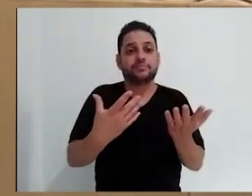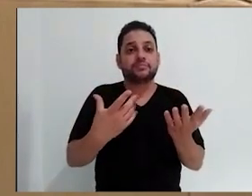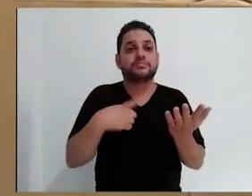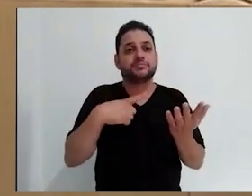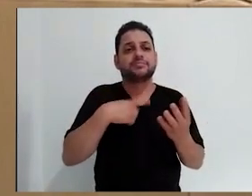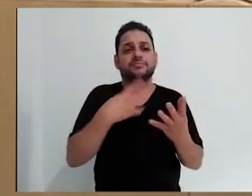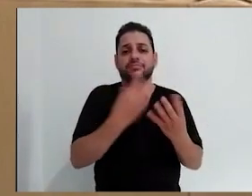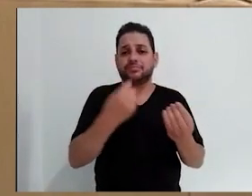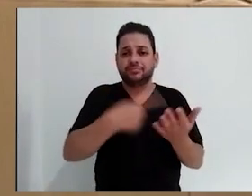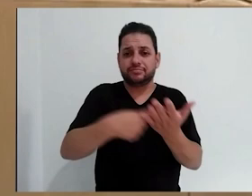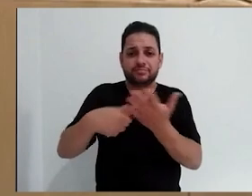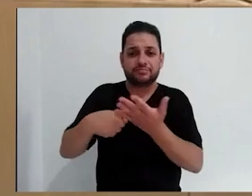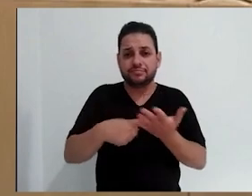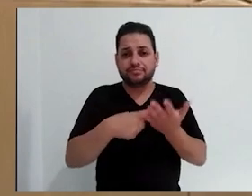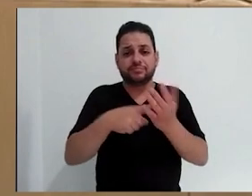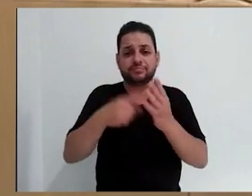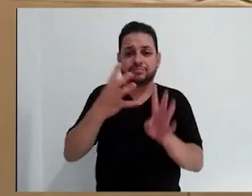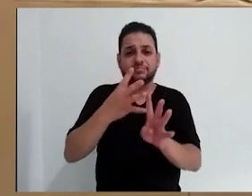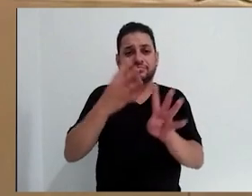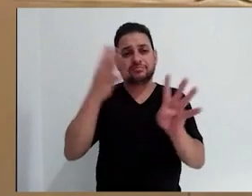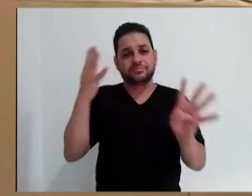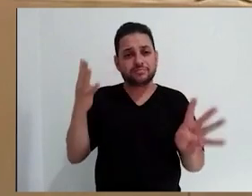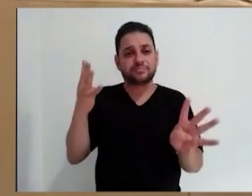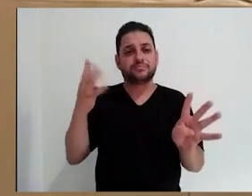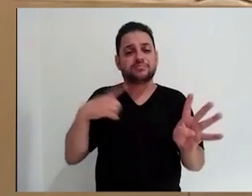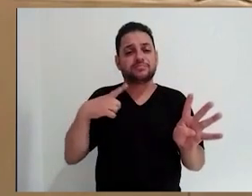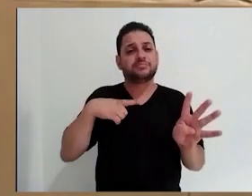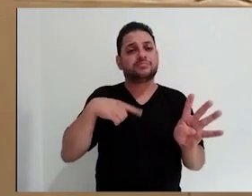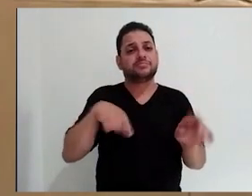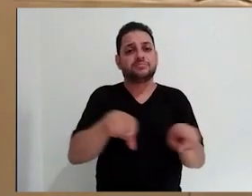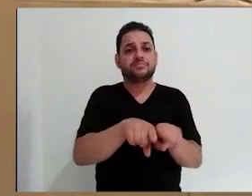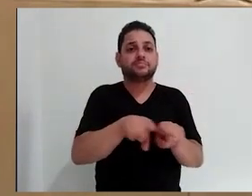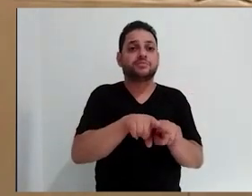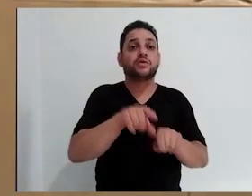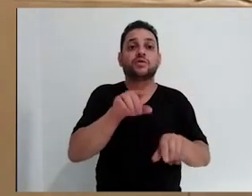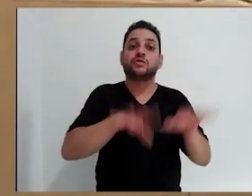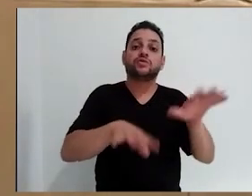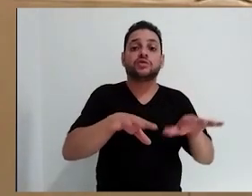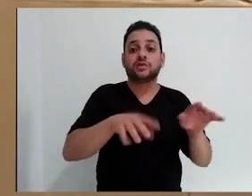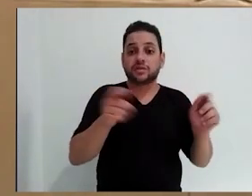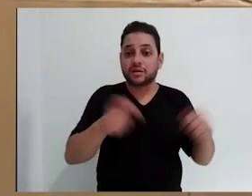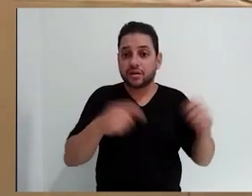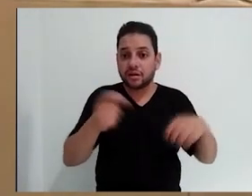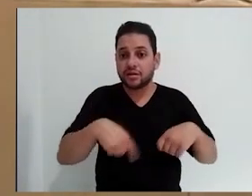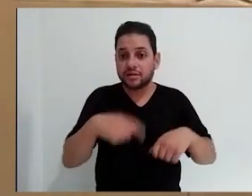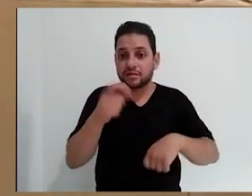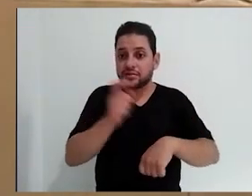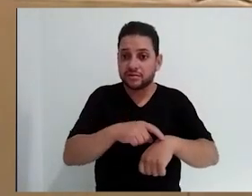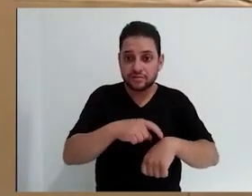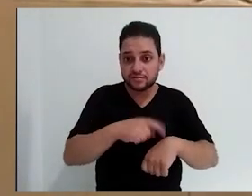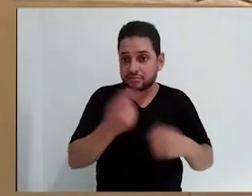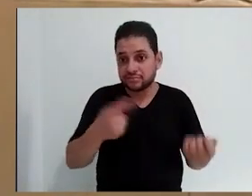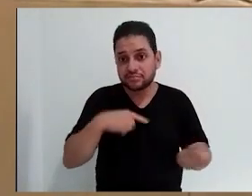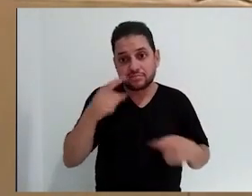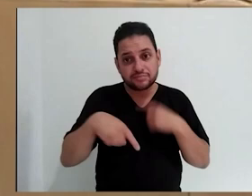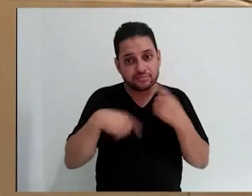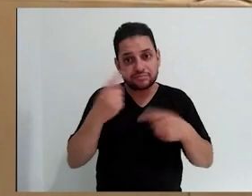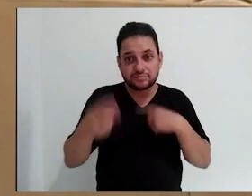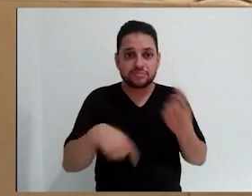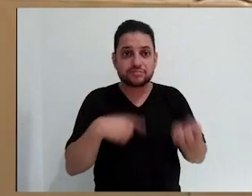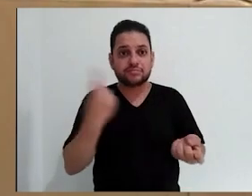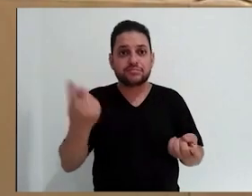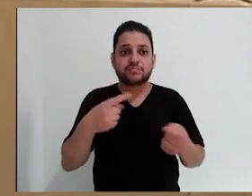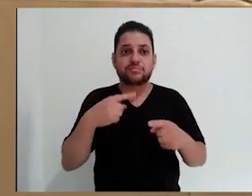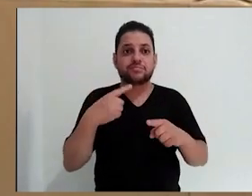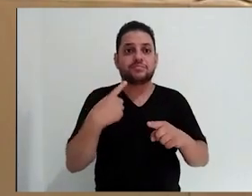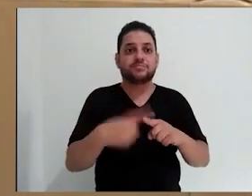mutirões regionalizados, mas, ao mesmo tempo, talvez sejam insuficientes os mutirões regionalizados, porque para a parte pode ser